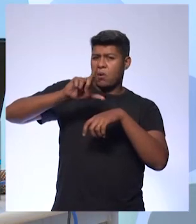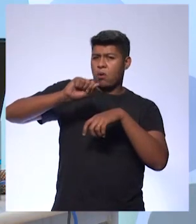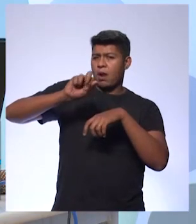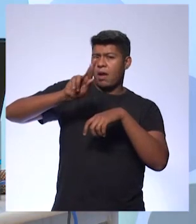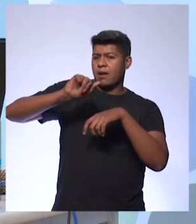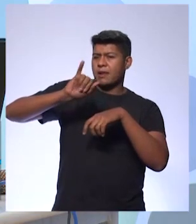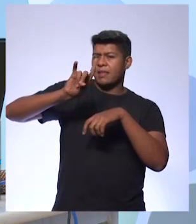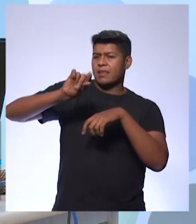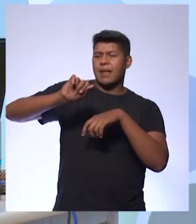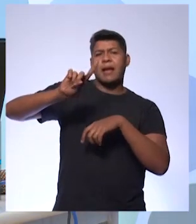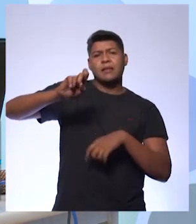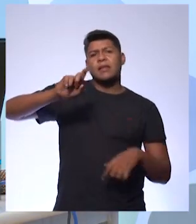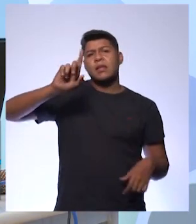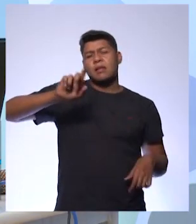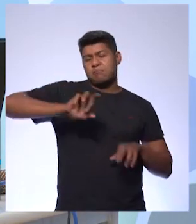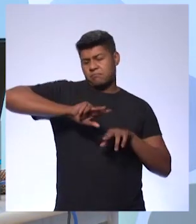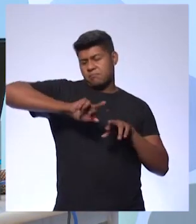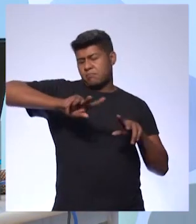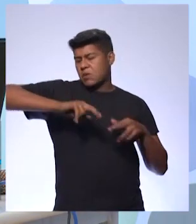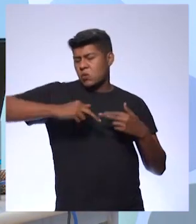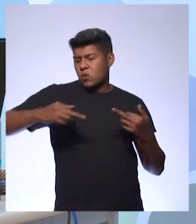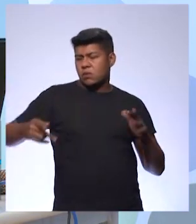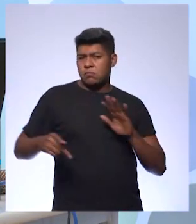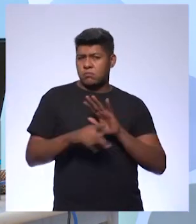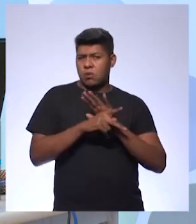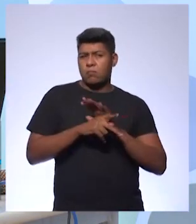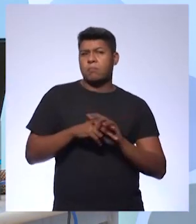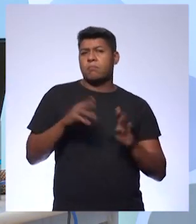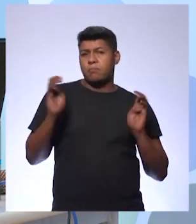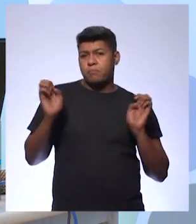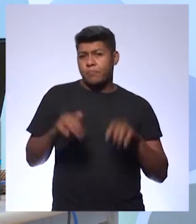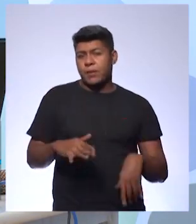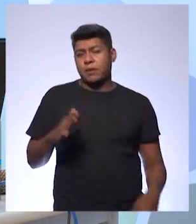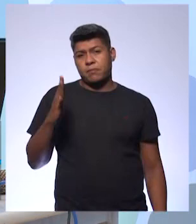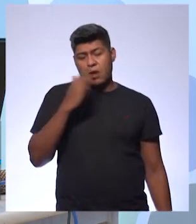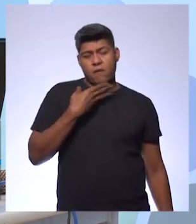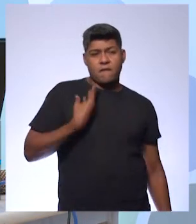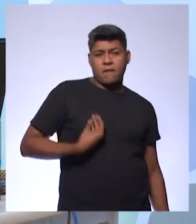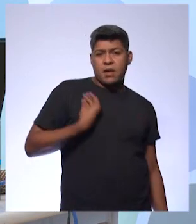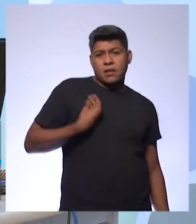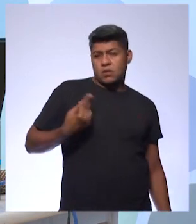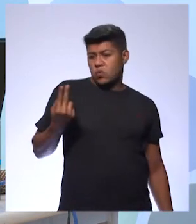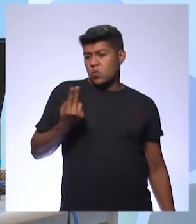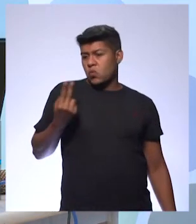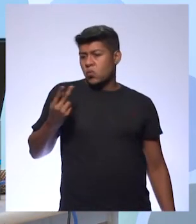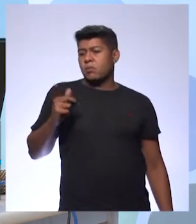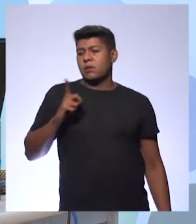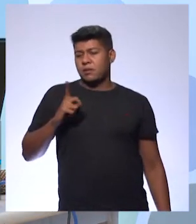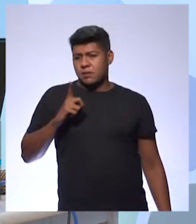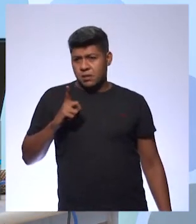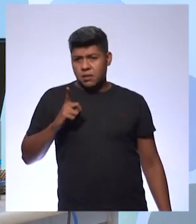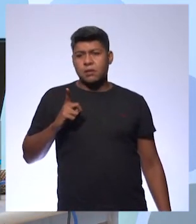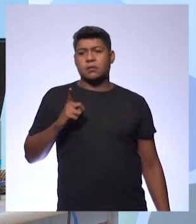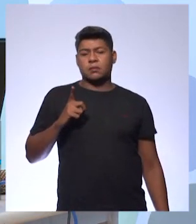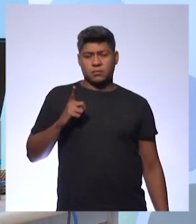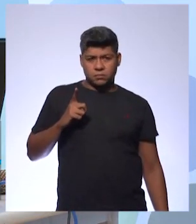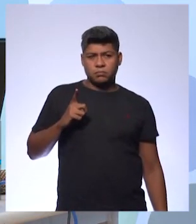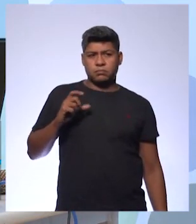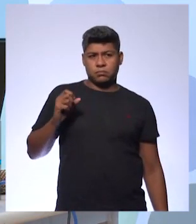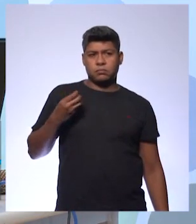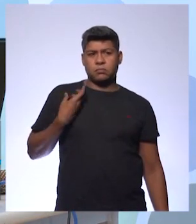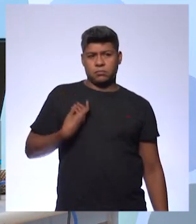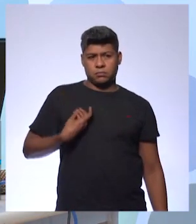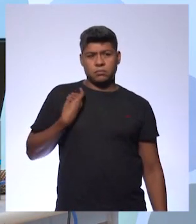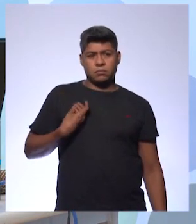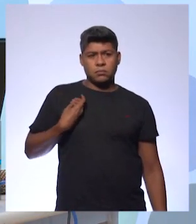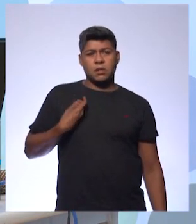humana? Olha só quantas coisas aqui. O duelo entre o bem e o mal, a vida dupla que nós temos. Gente, é isso aí.